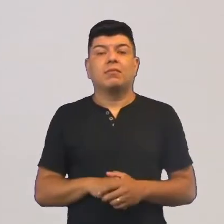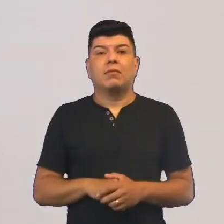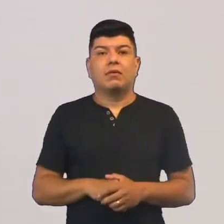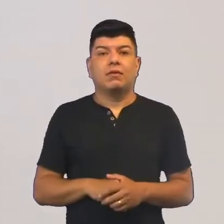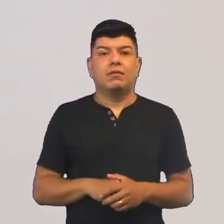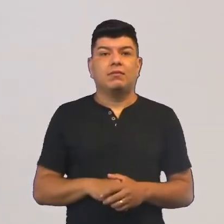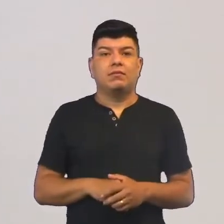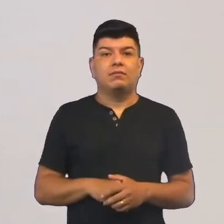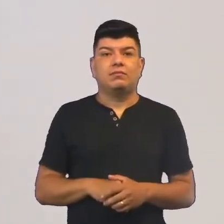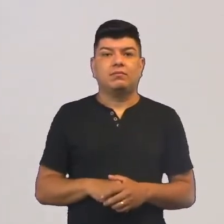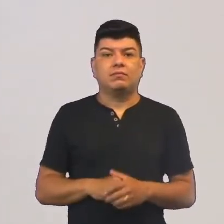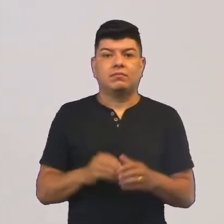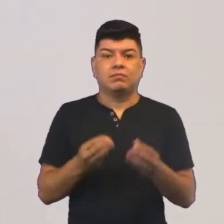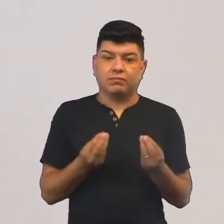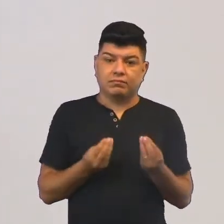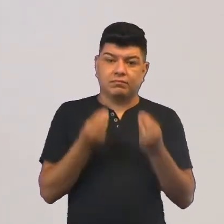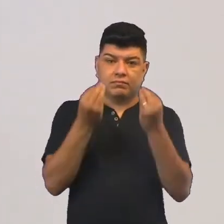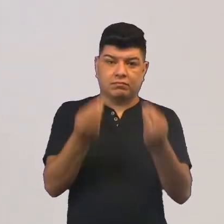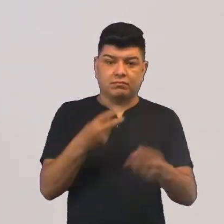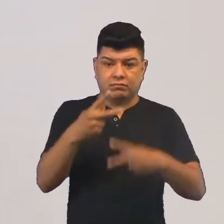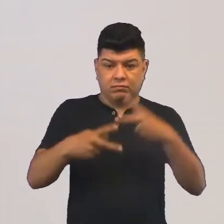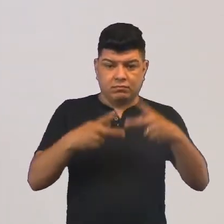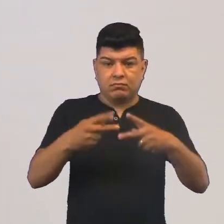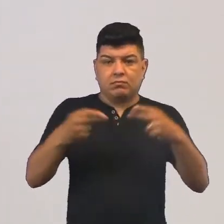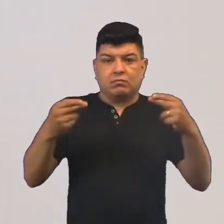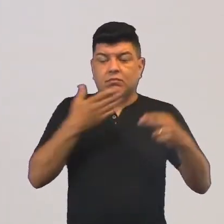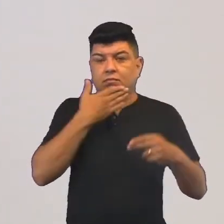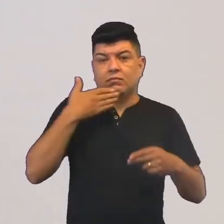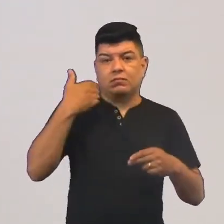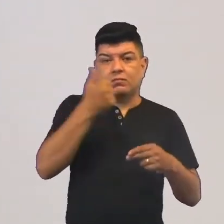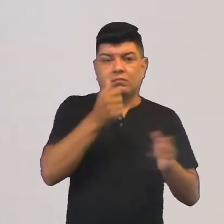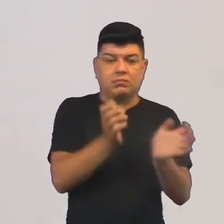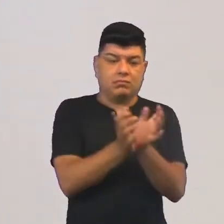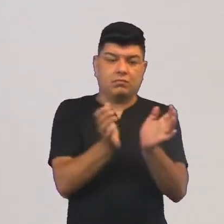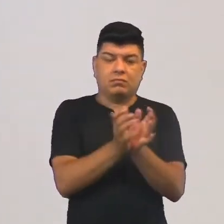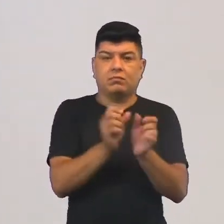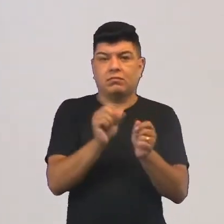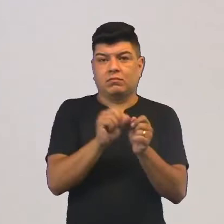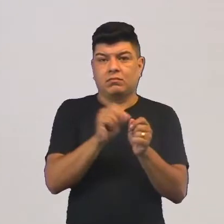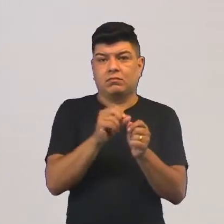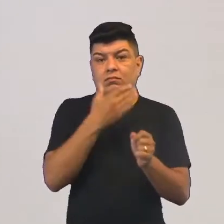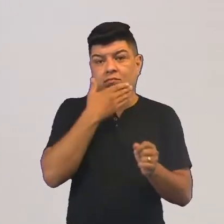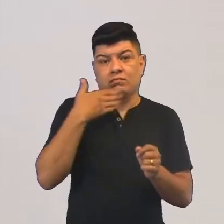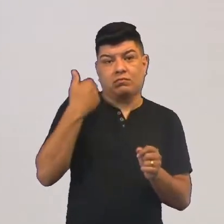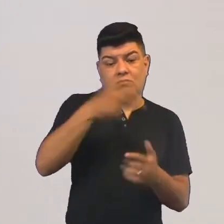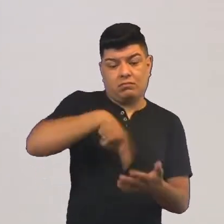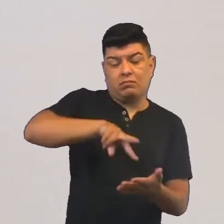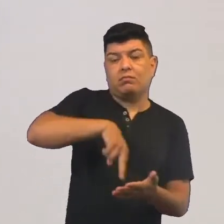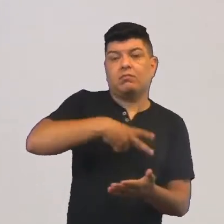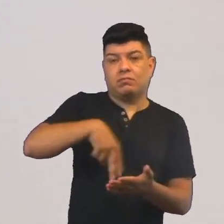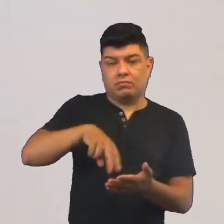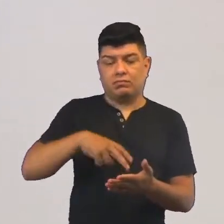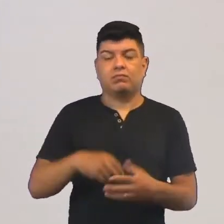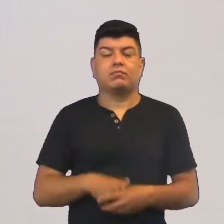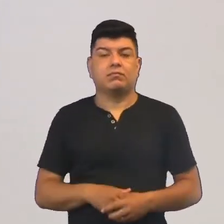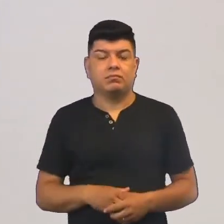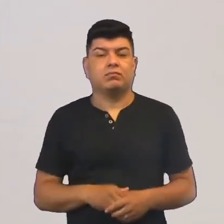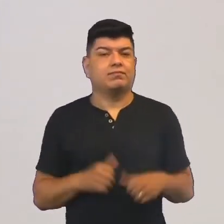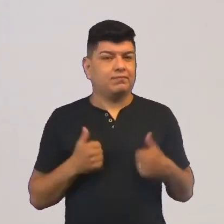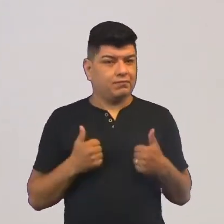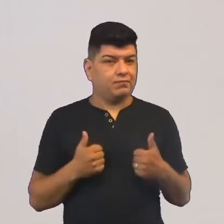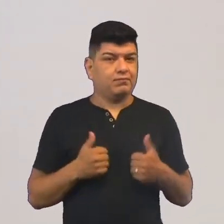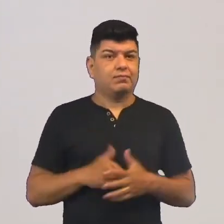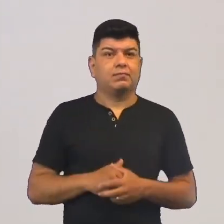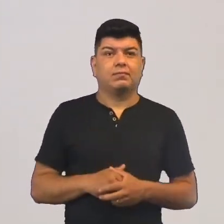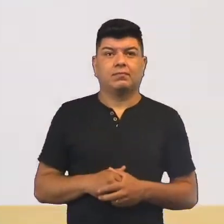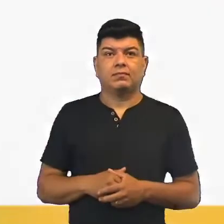eles premiam as melhores companhias, né, que fazem as melhores performances de dança,